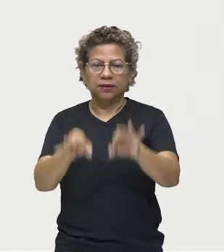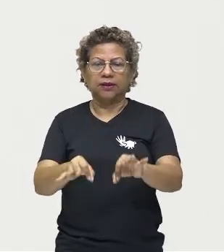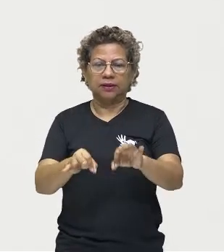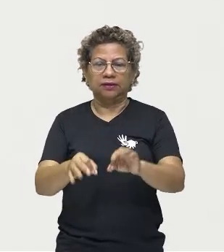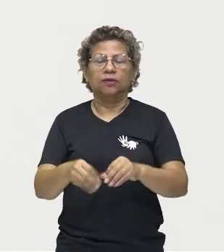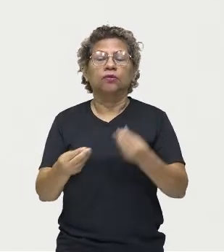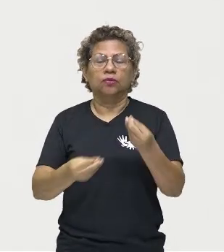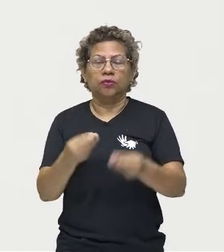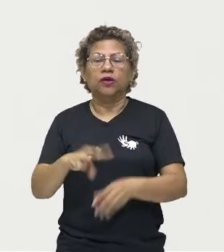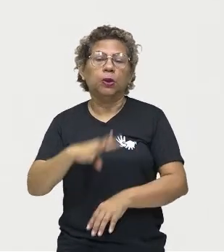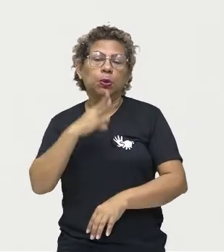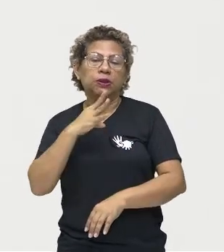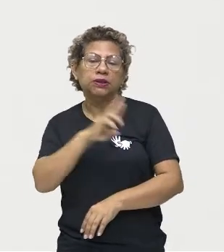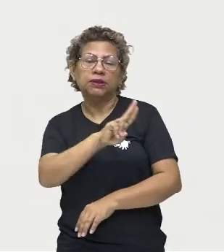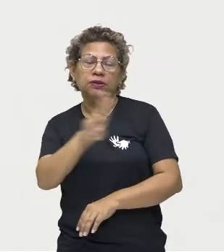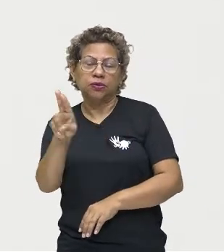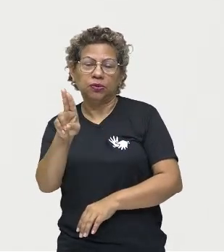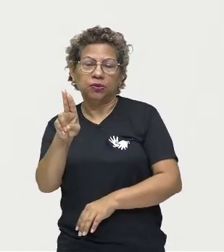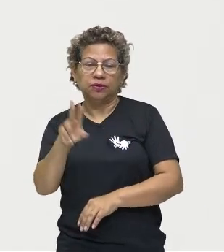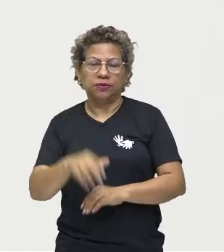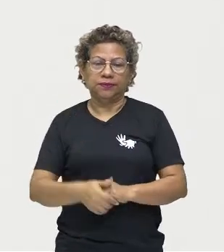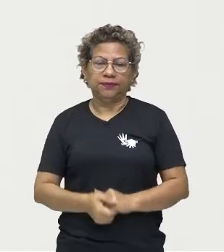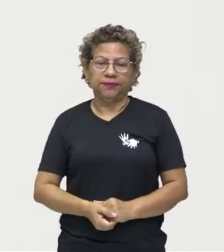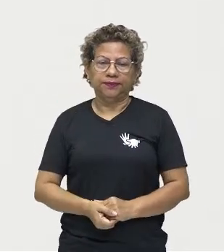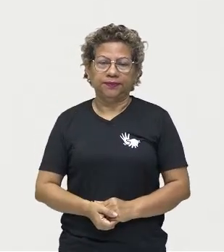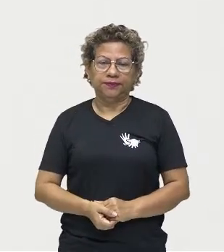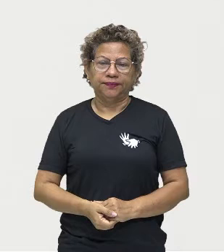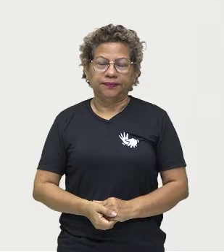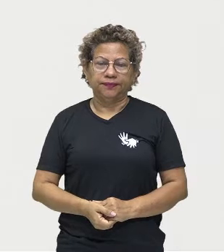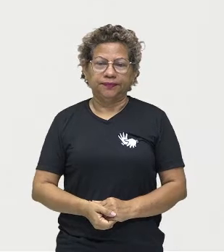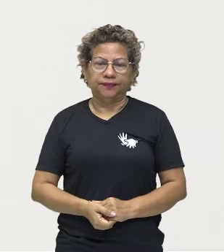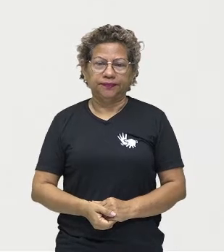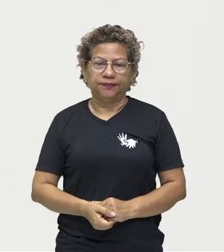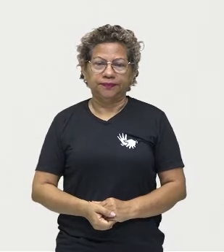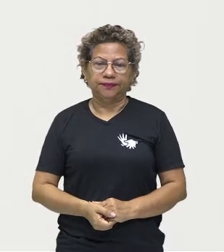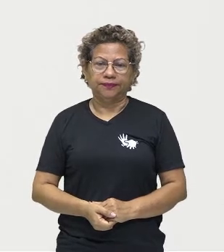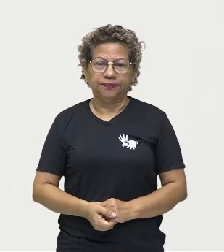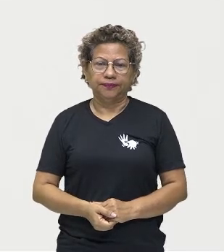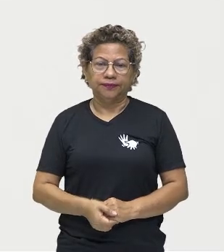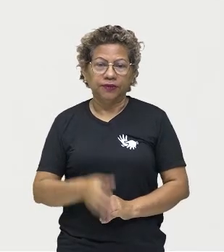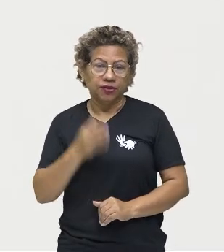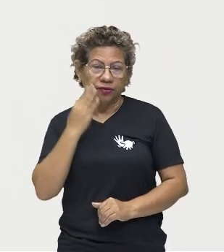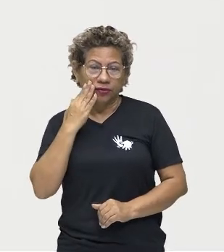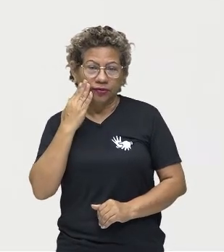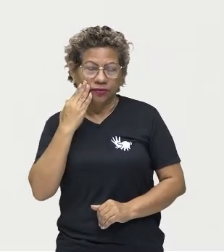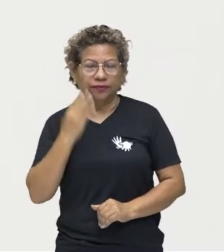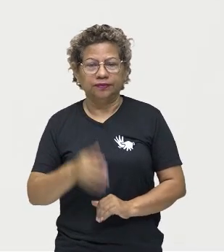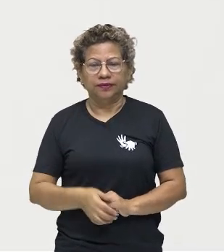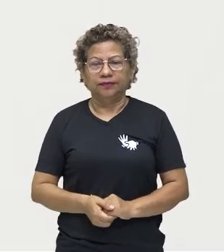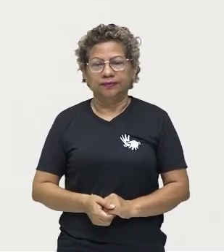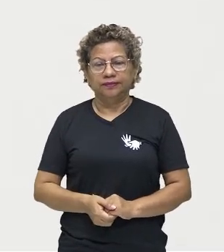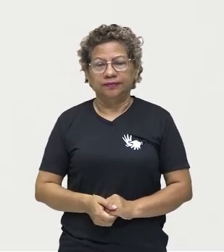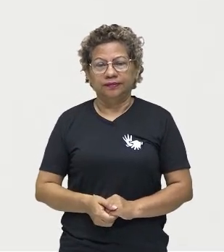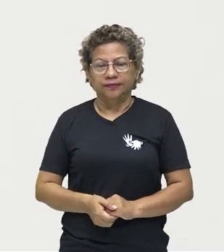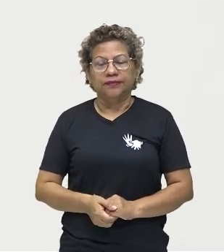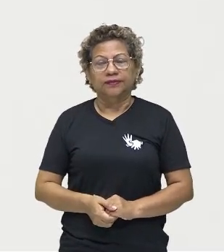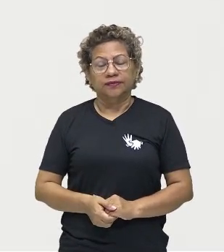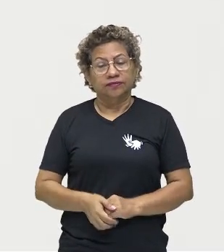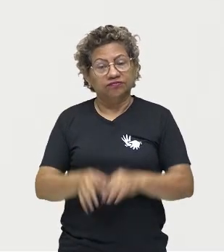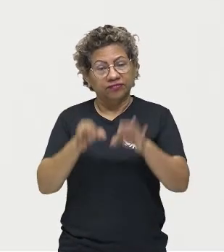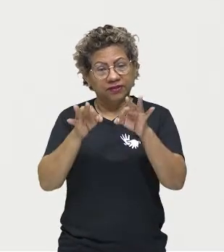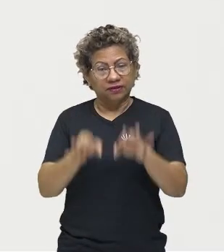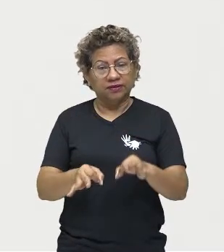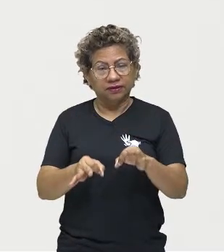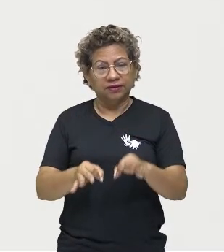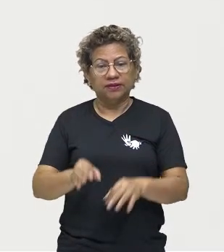incentro. Pois bem, então vamos aí para a nossa resposta. E a resposta correta